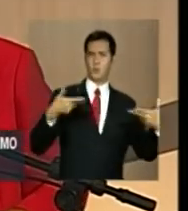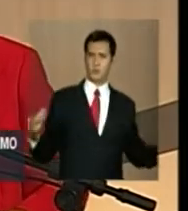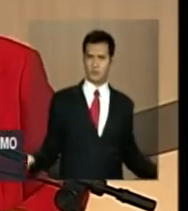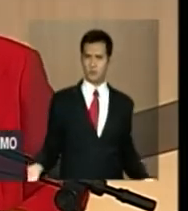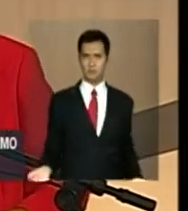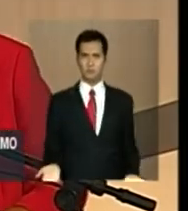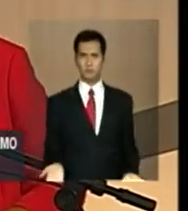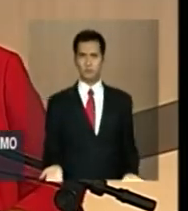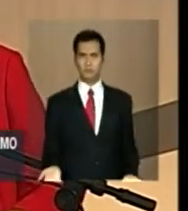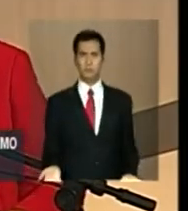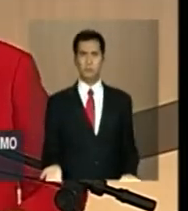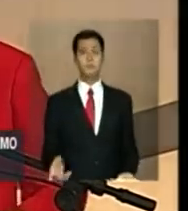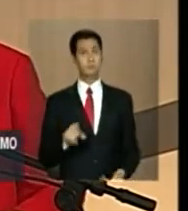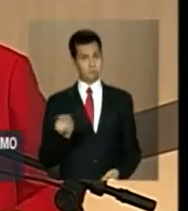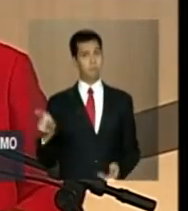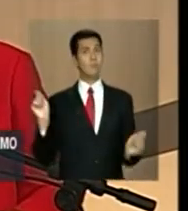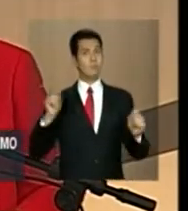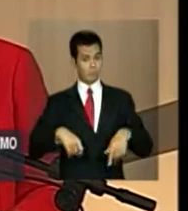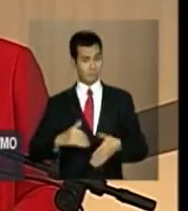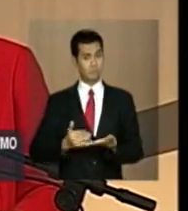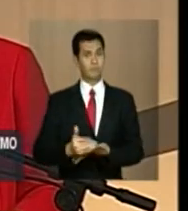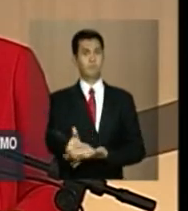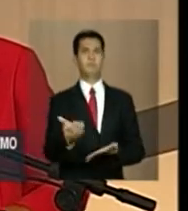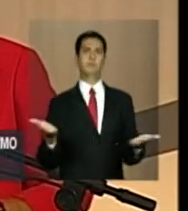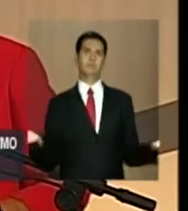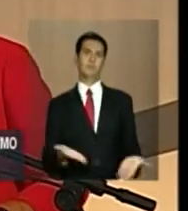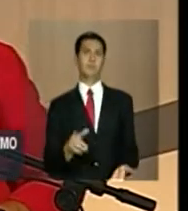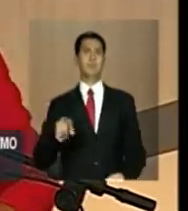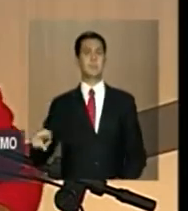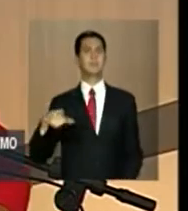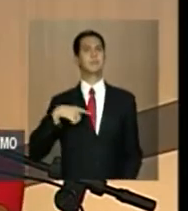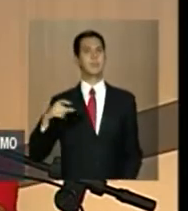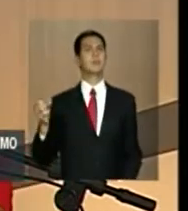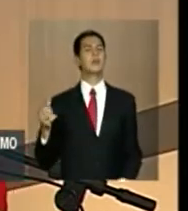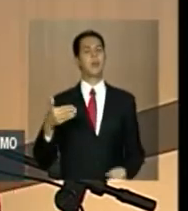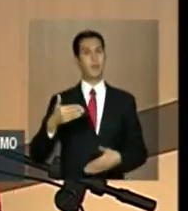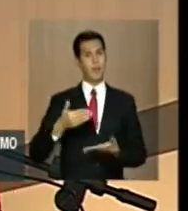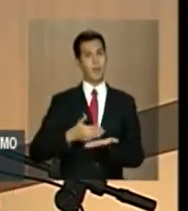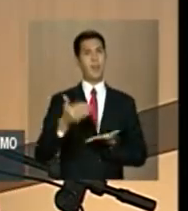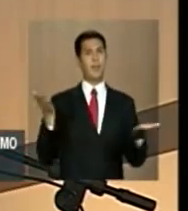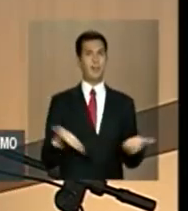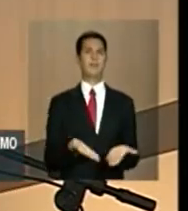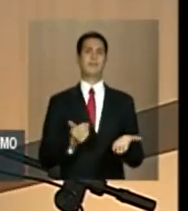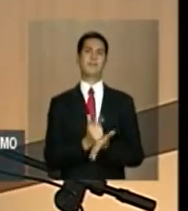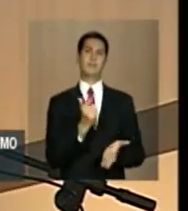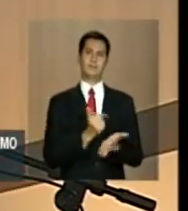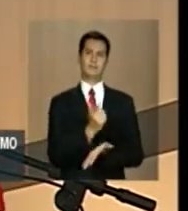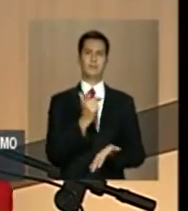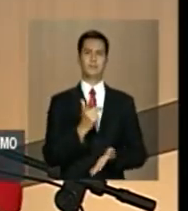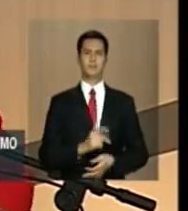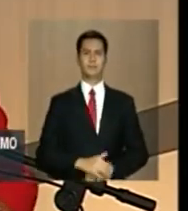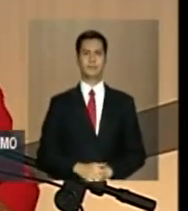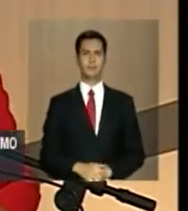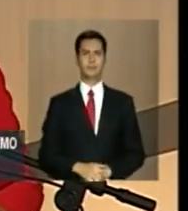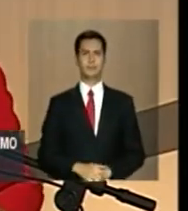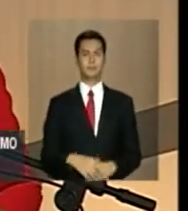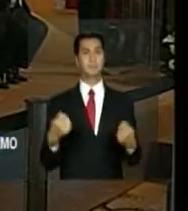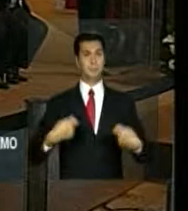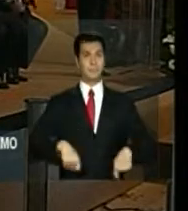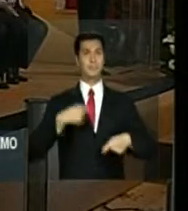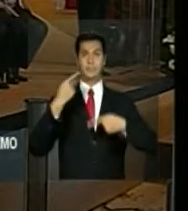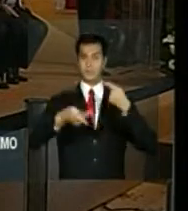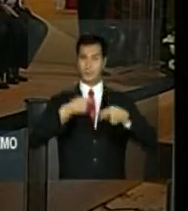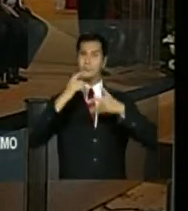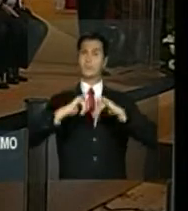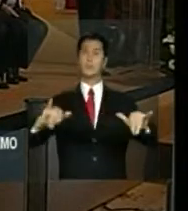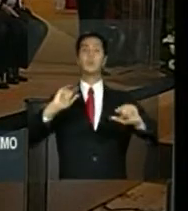acesso, e que são um grande mercado consumidor. Aliás, é bom que se diga, nós